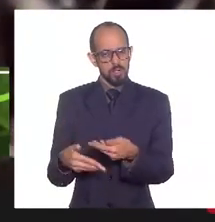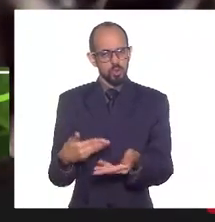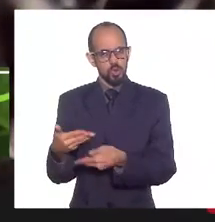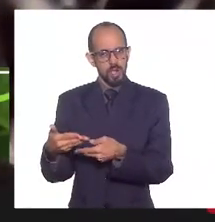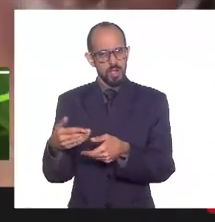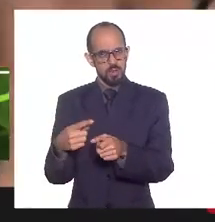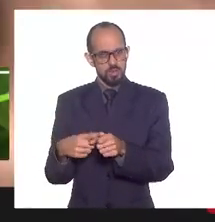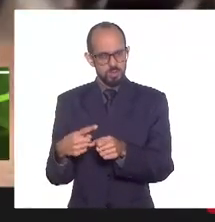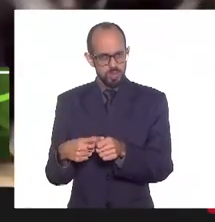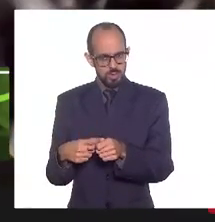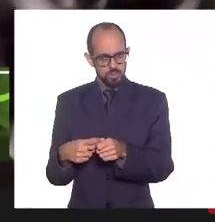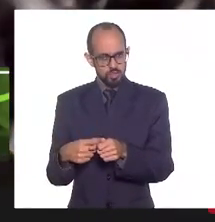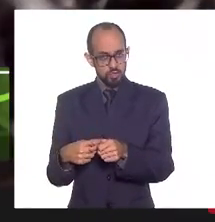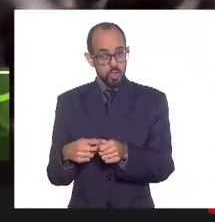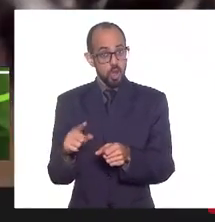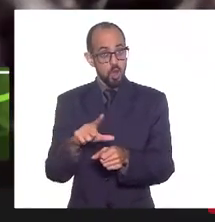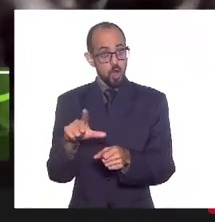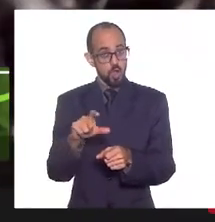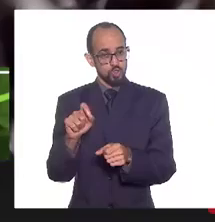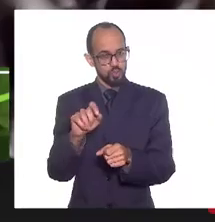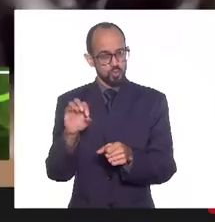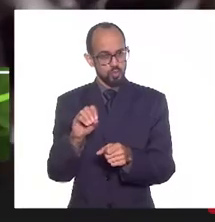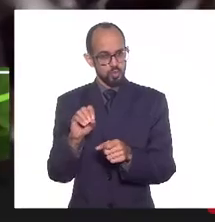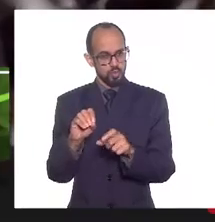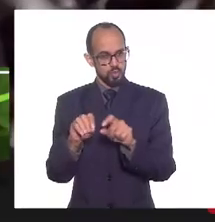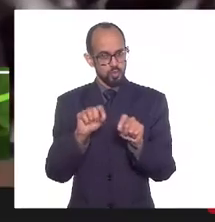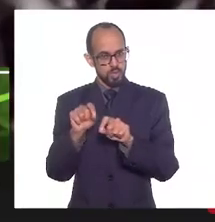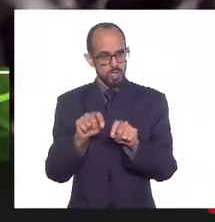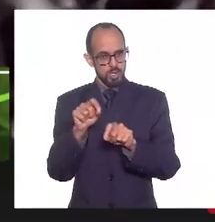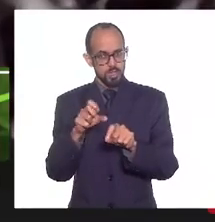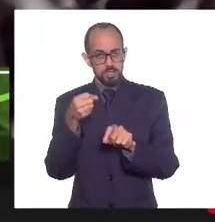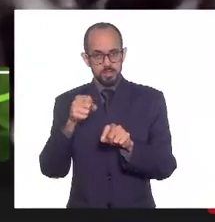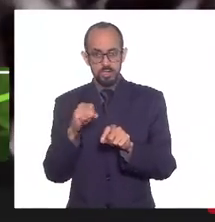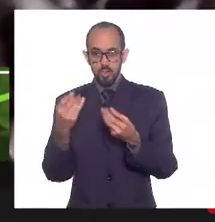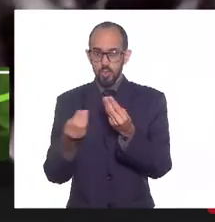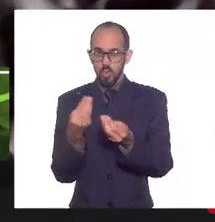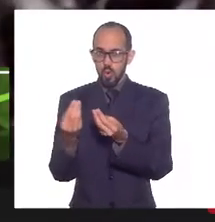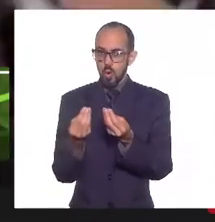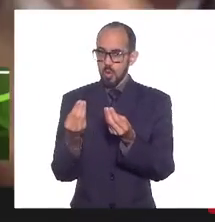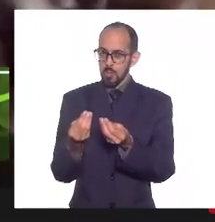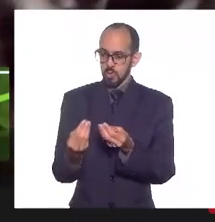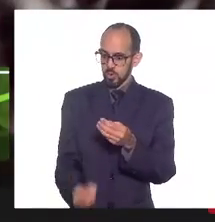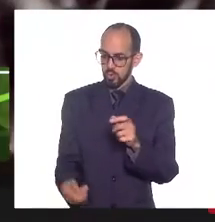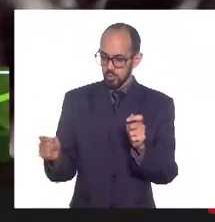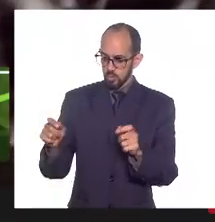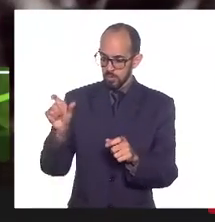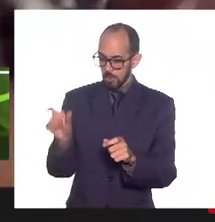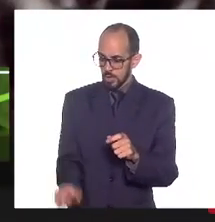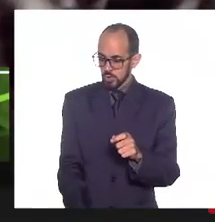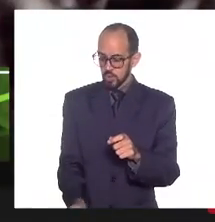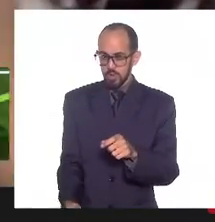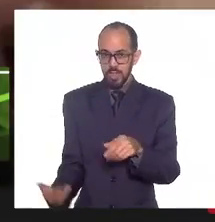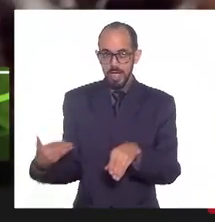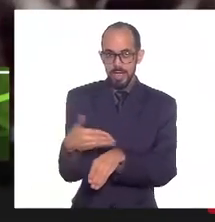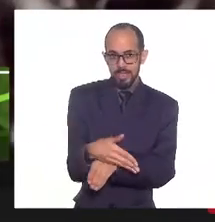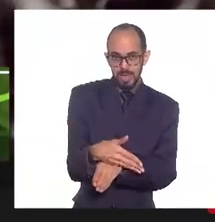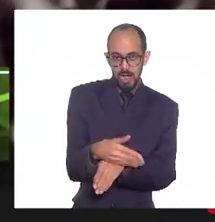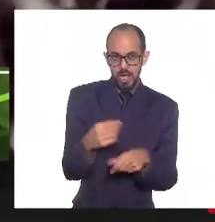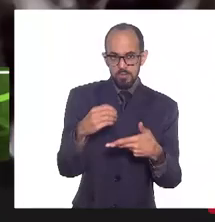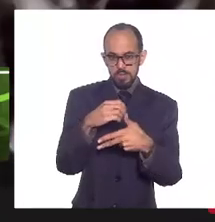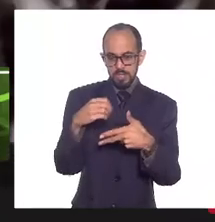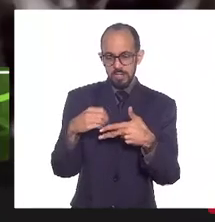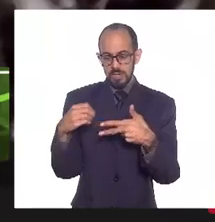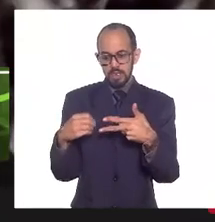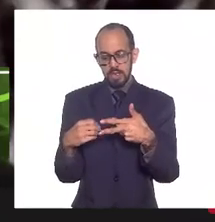e é claro vocês me dizem mas puxa como é que um produtor da cidade vai entrar no curso ele tem que fazer ENEM fazer pós